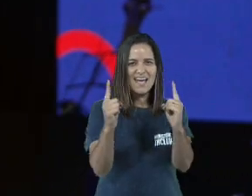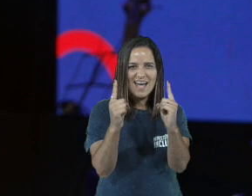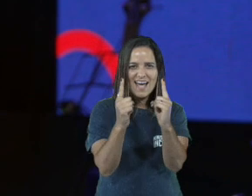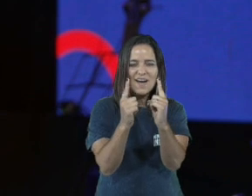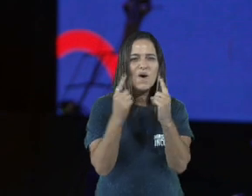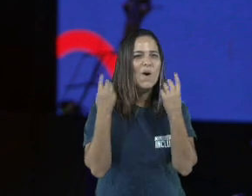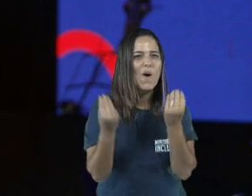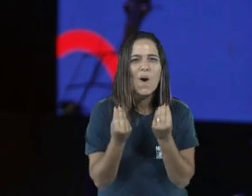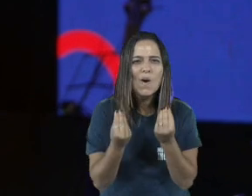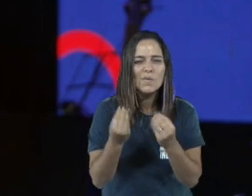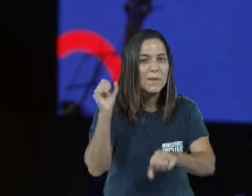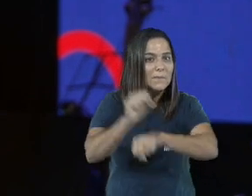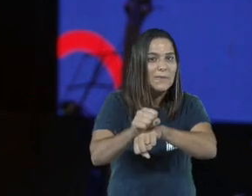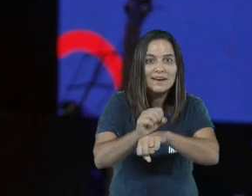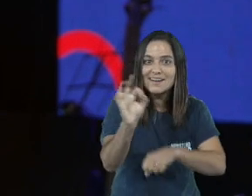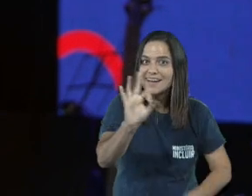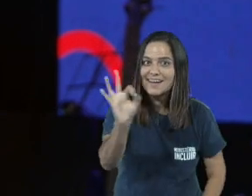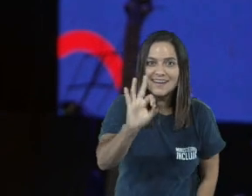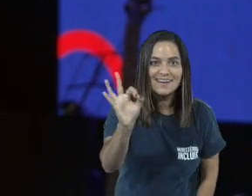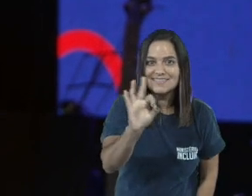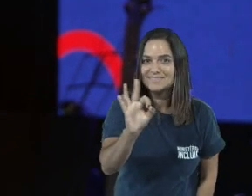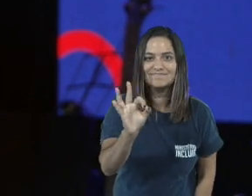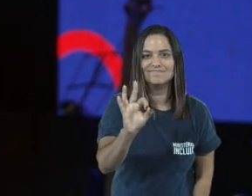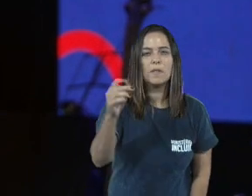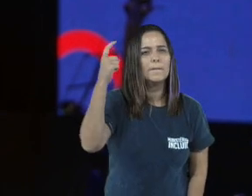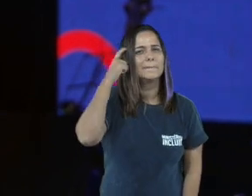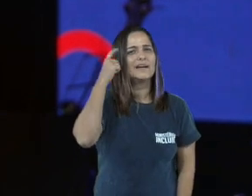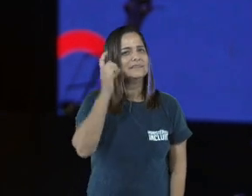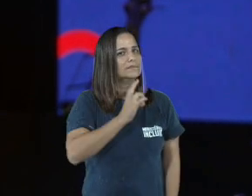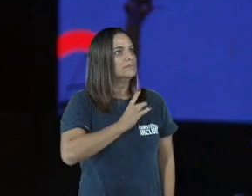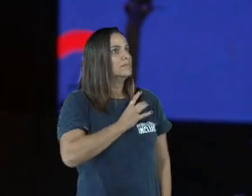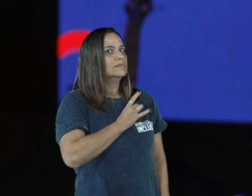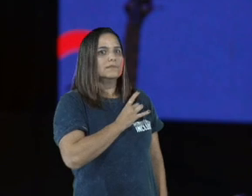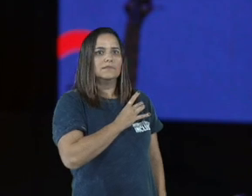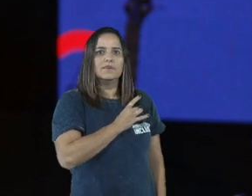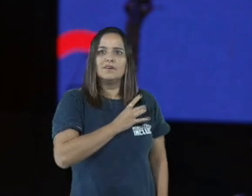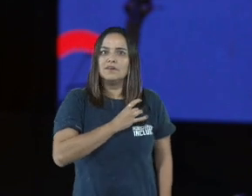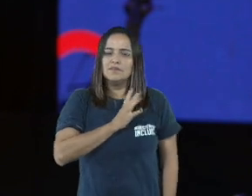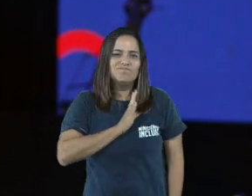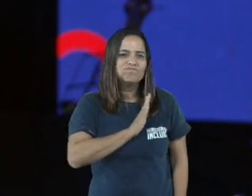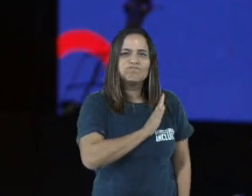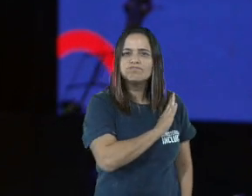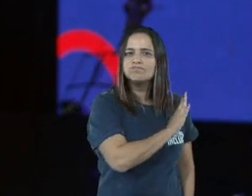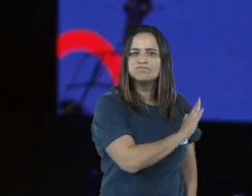E aí falou cara não é tempo de pensar no medo é tempo de partir para guerra